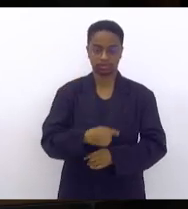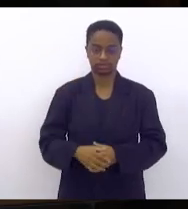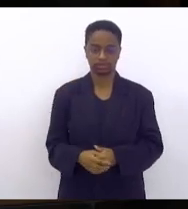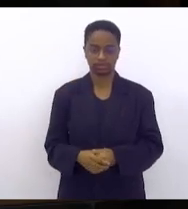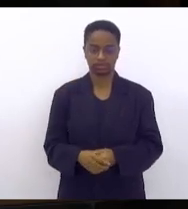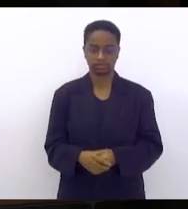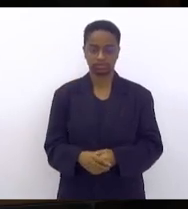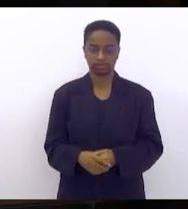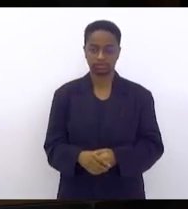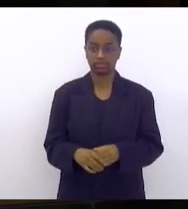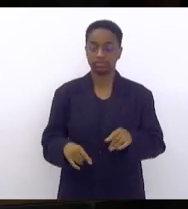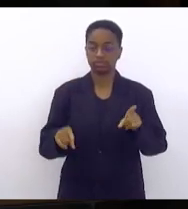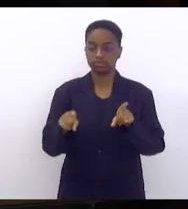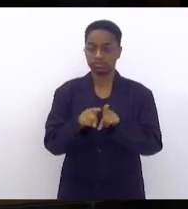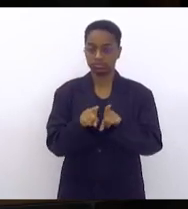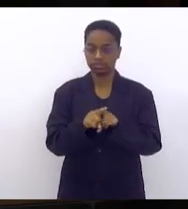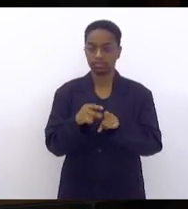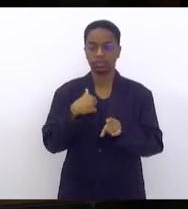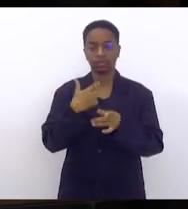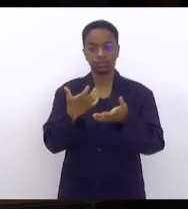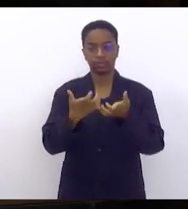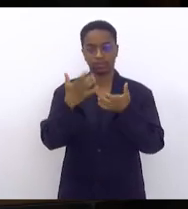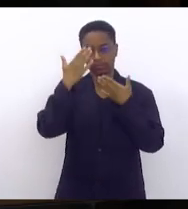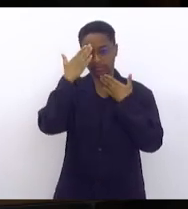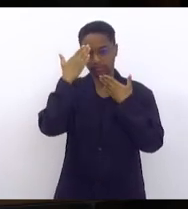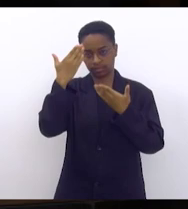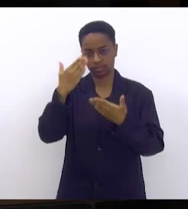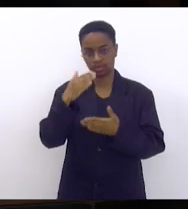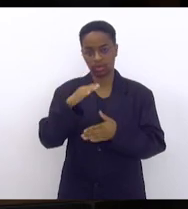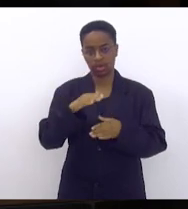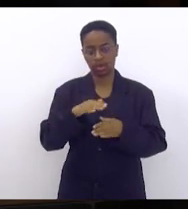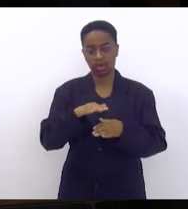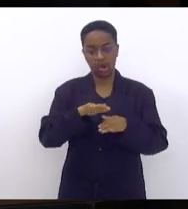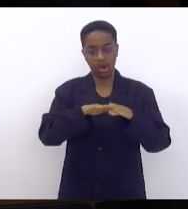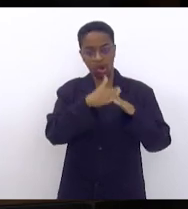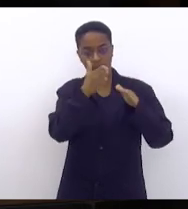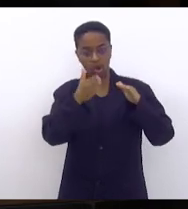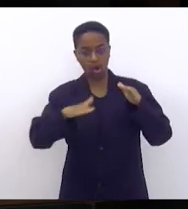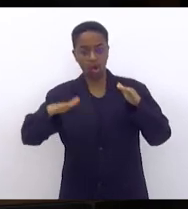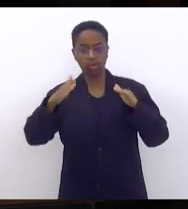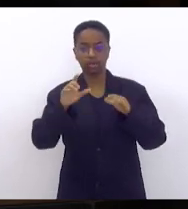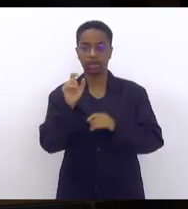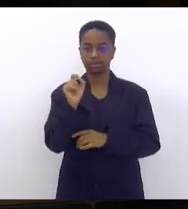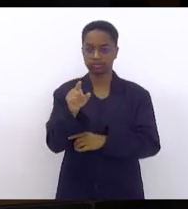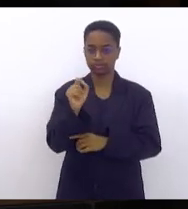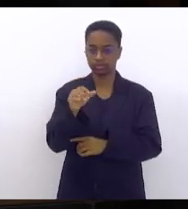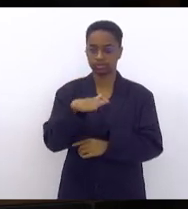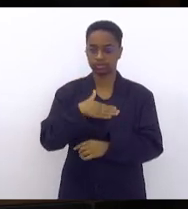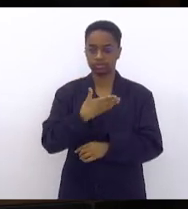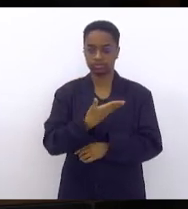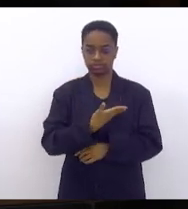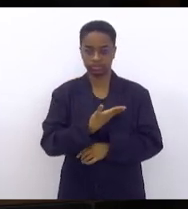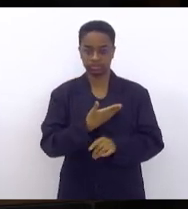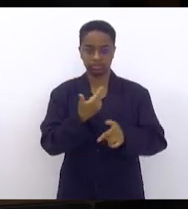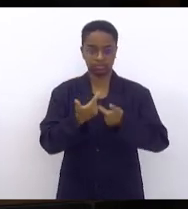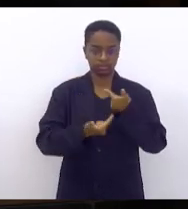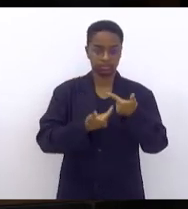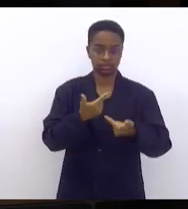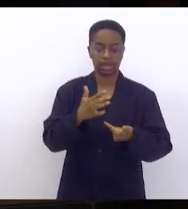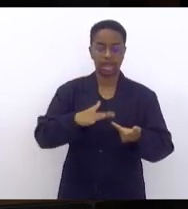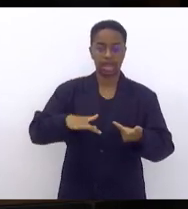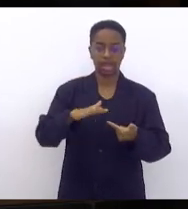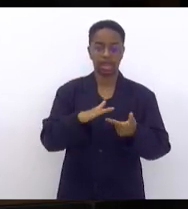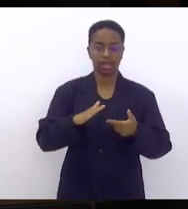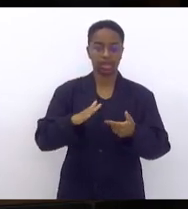E também gostaria de agradecer a Onda Azul, que são os meus pares, os agentes de combate a